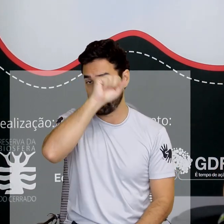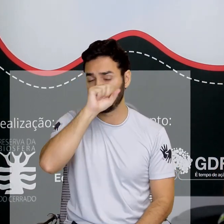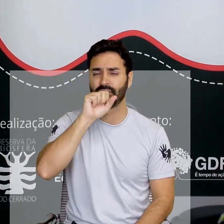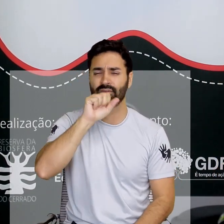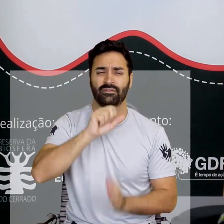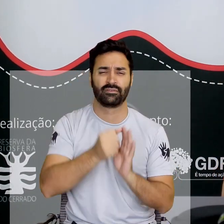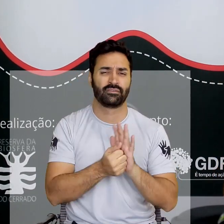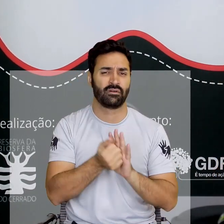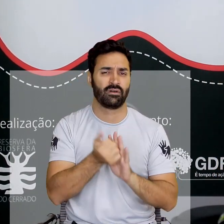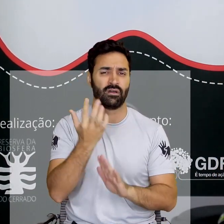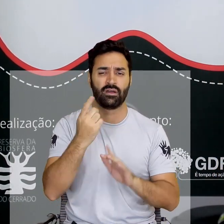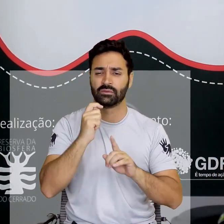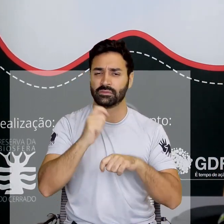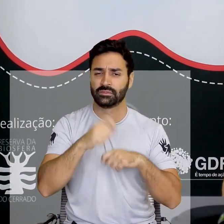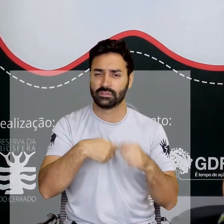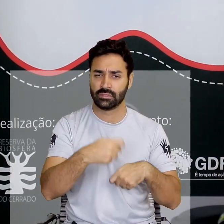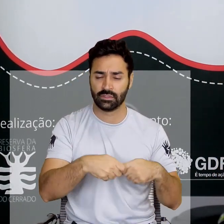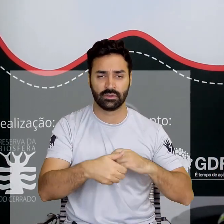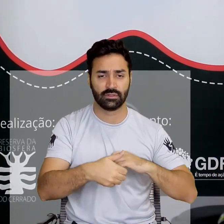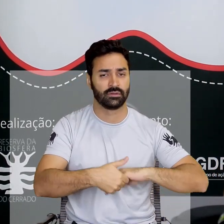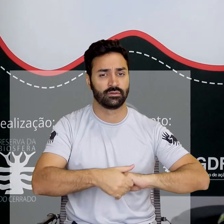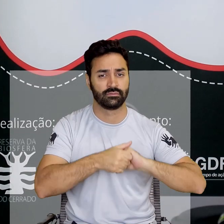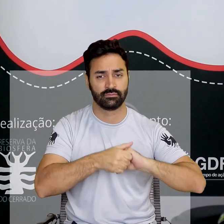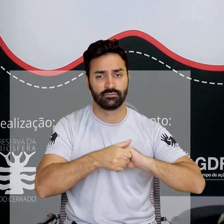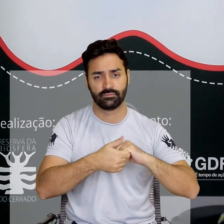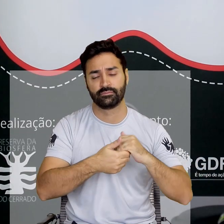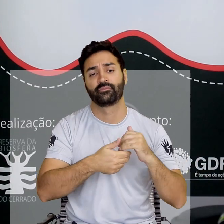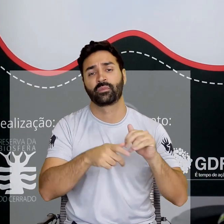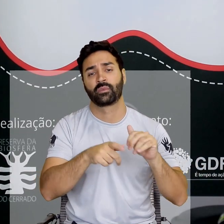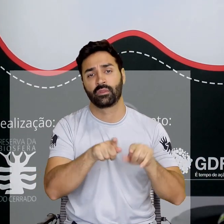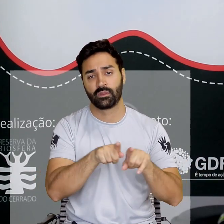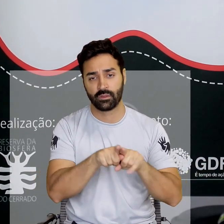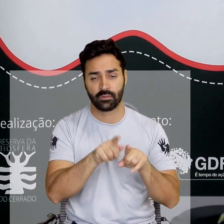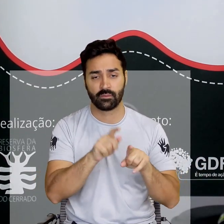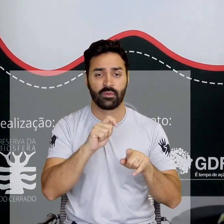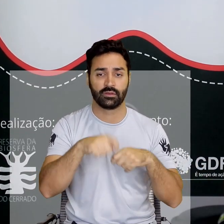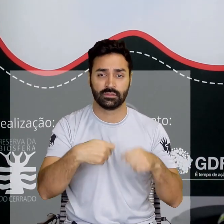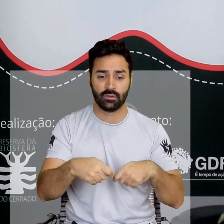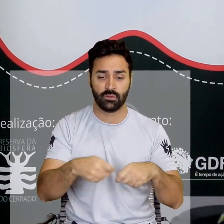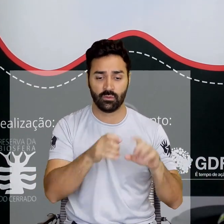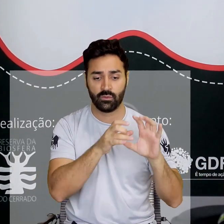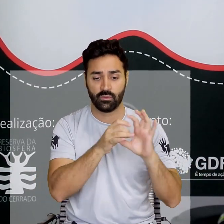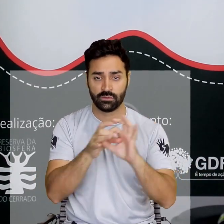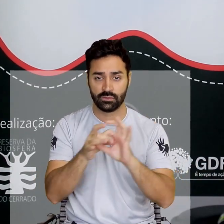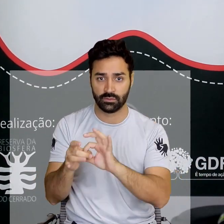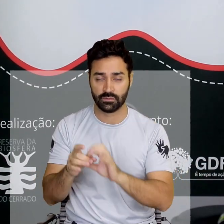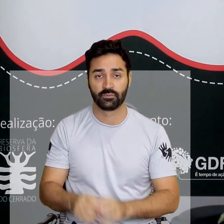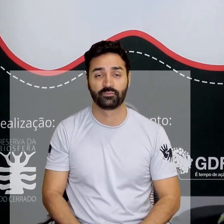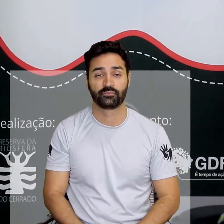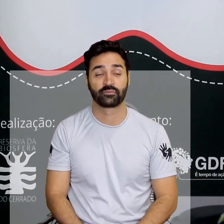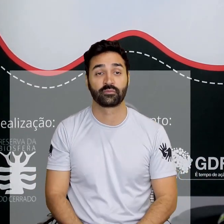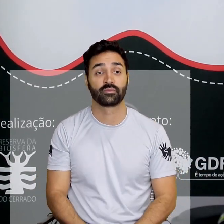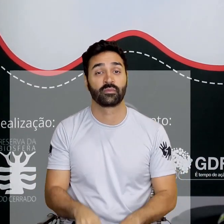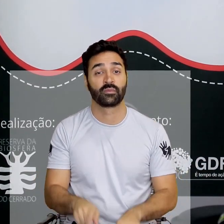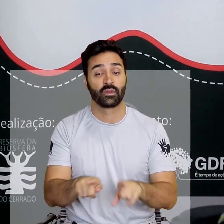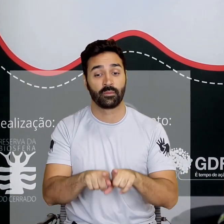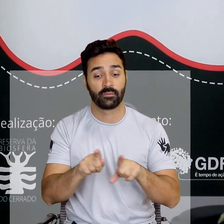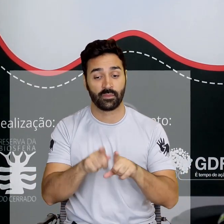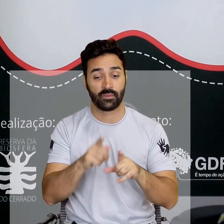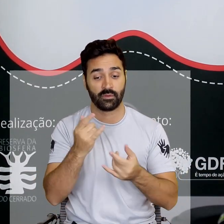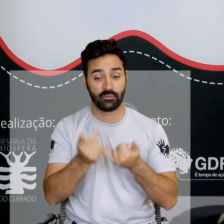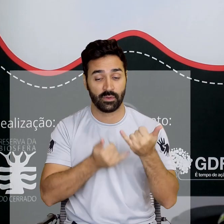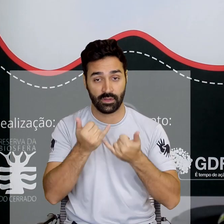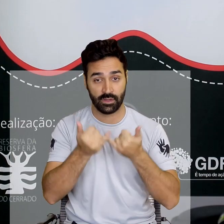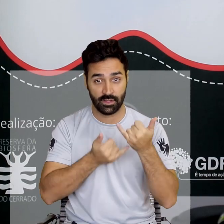sinais relacionados a cumprimentos também, alguns sinais de contexto. Fizemos ali uma brincadeira bem divertida de uma caça